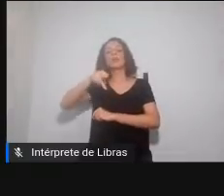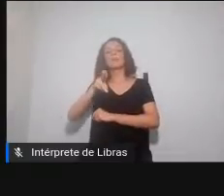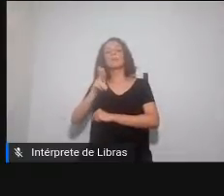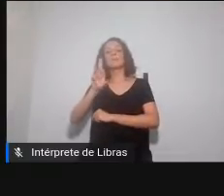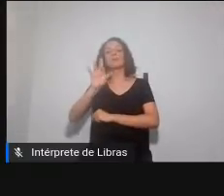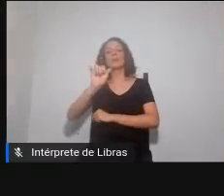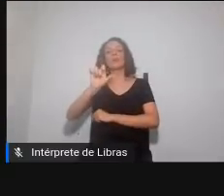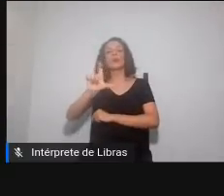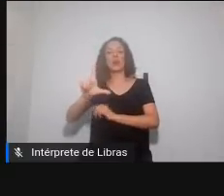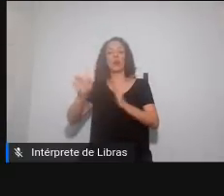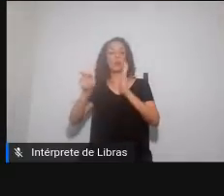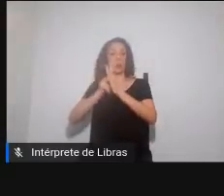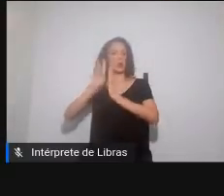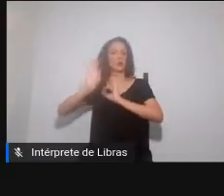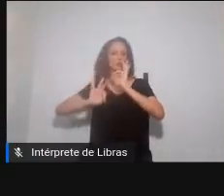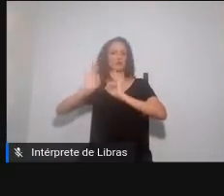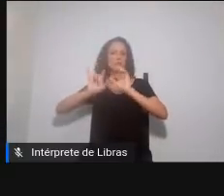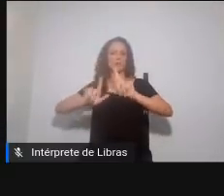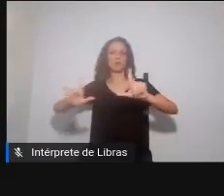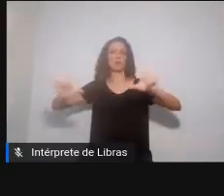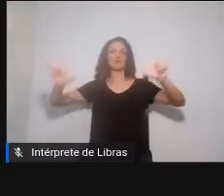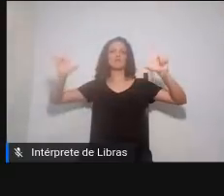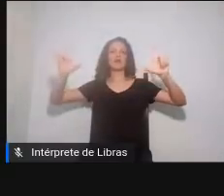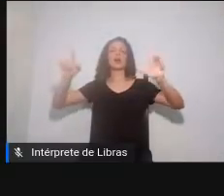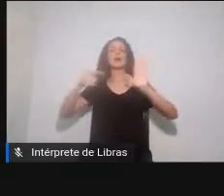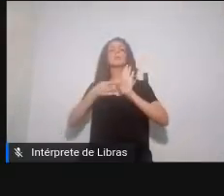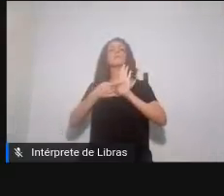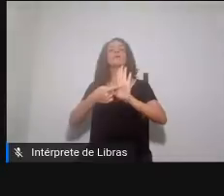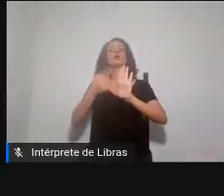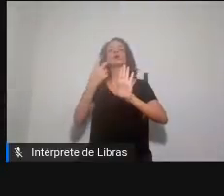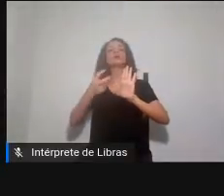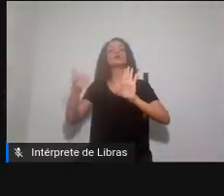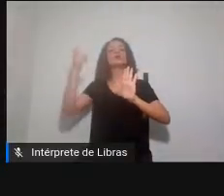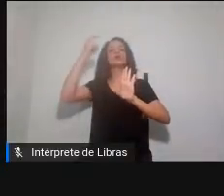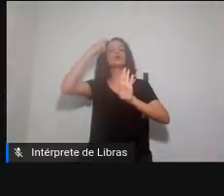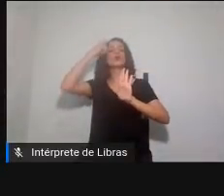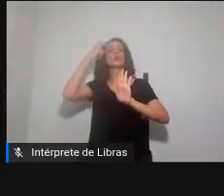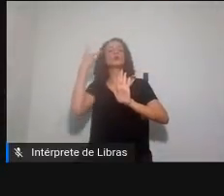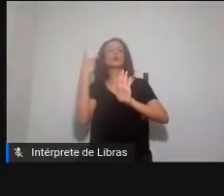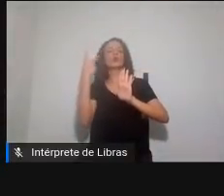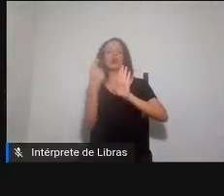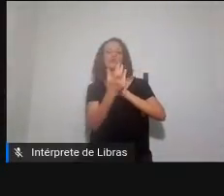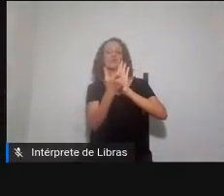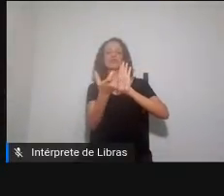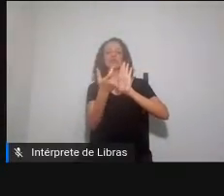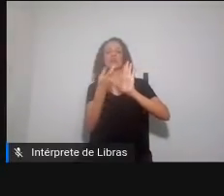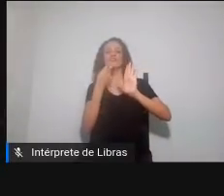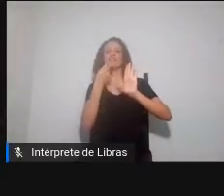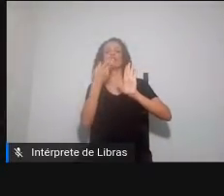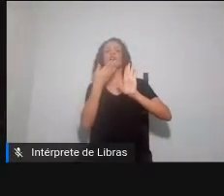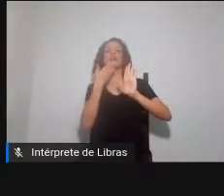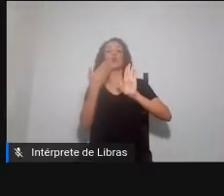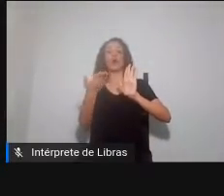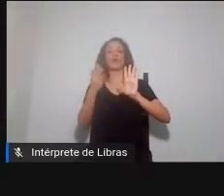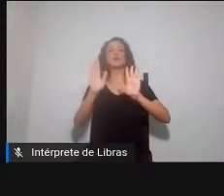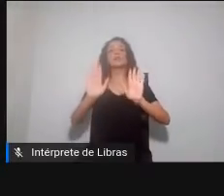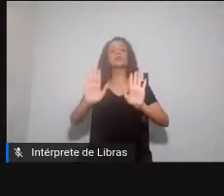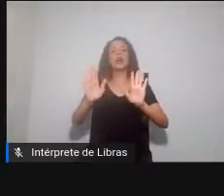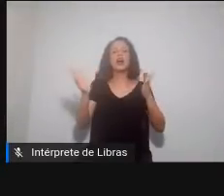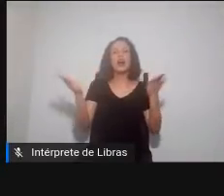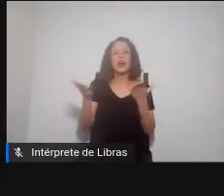da sala, ele revela a cultura daquela sala. E agora, nessa educação remota, como é que nós vamos